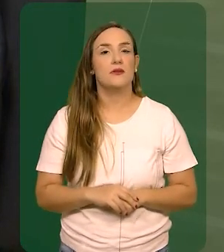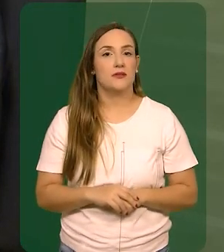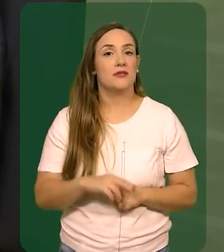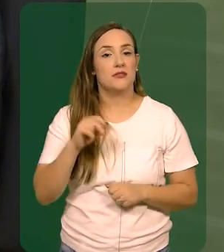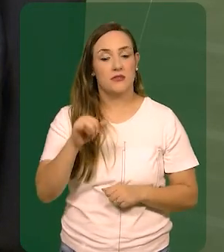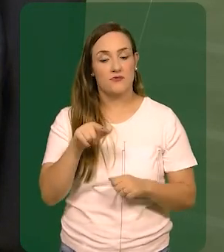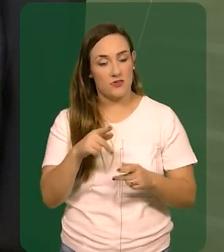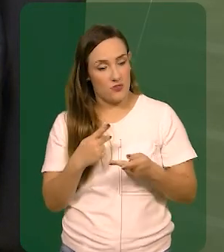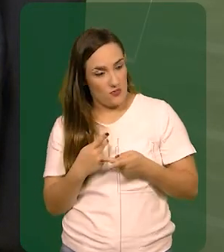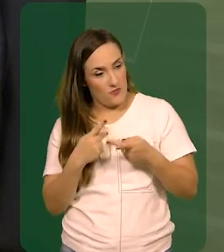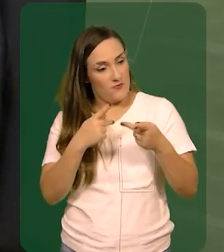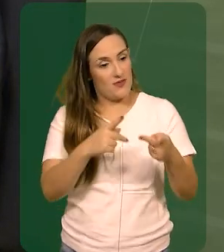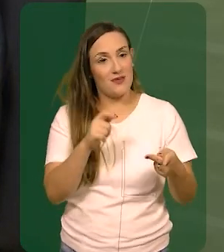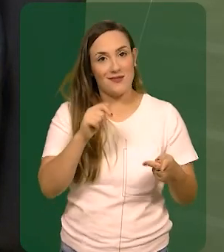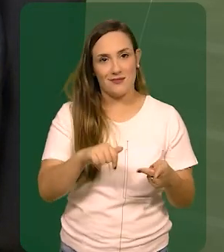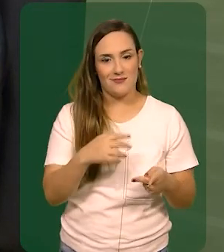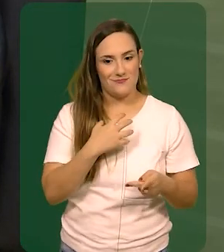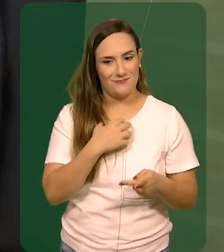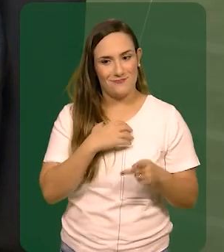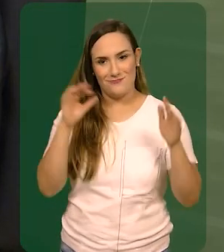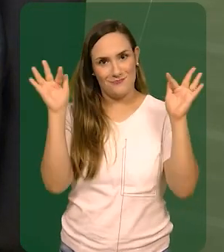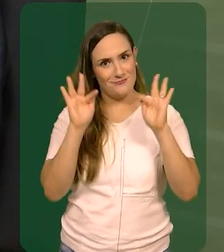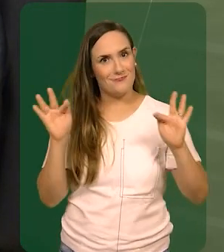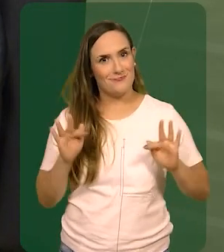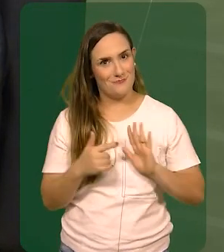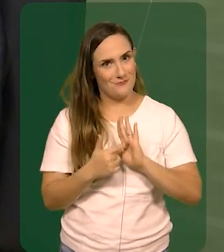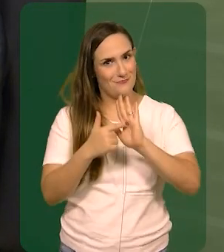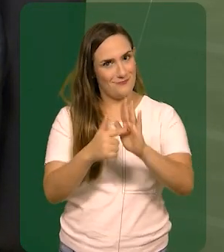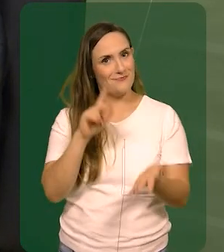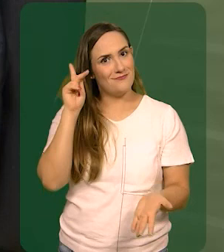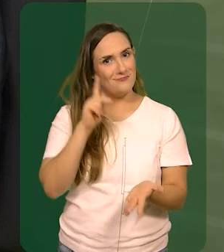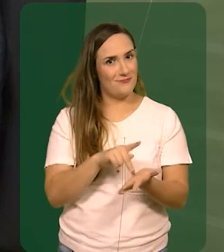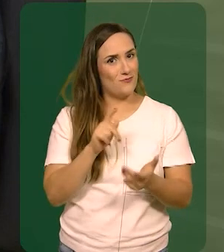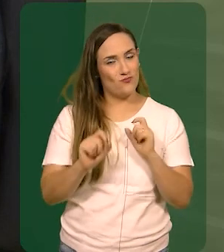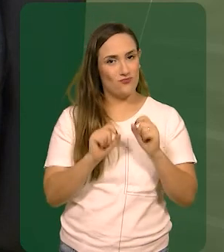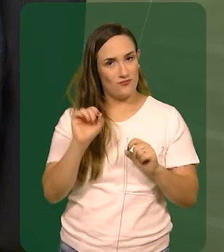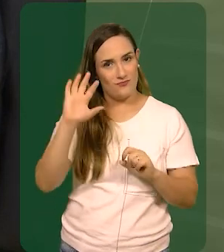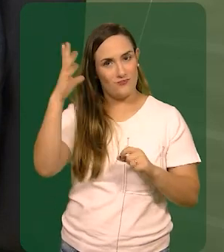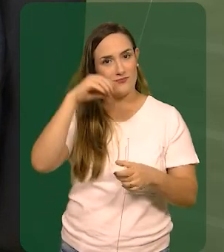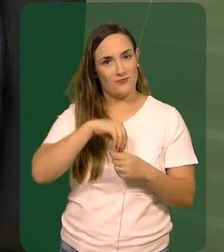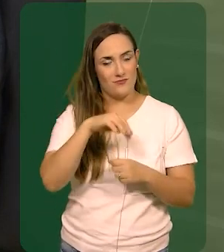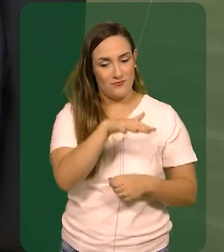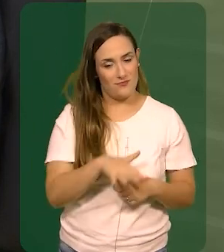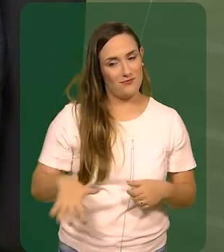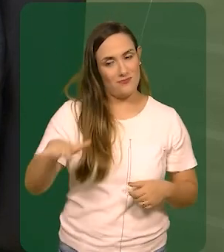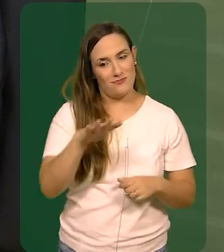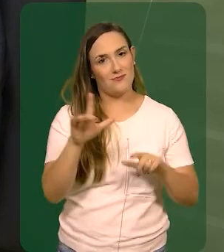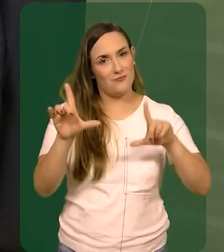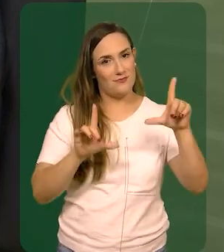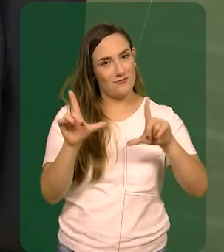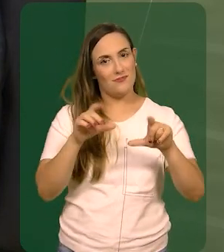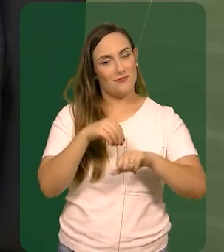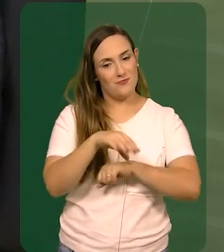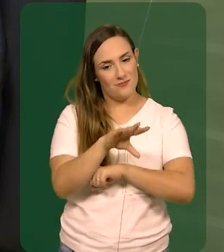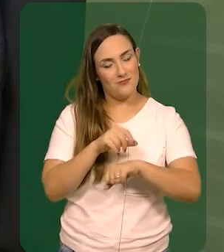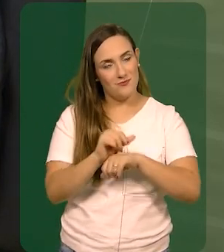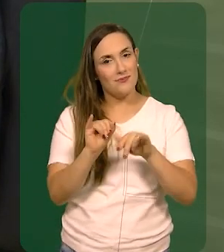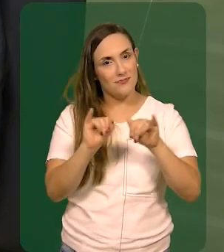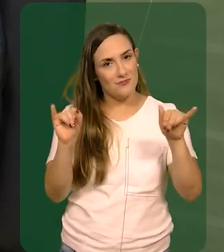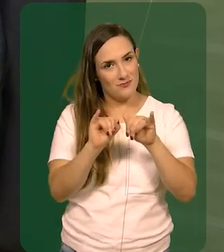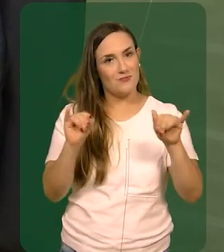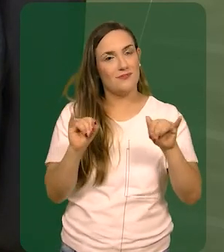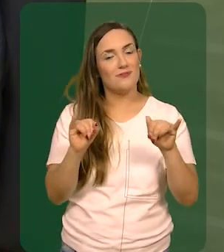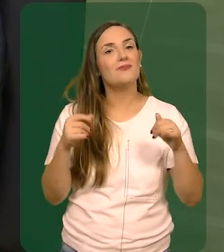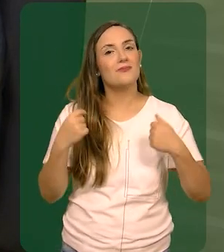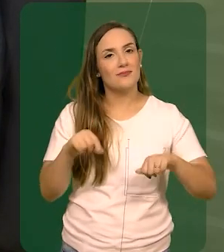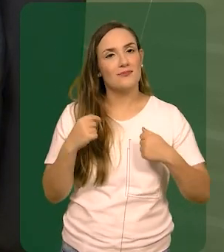né? E isso, quando você faz um convite para nós, quanto indígena, a gente fica muito feliz de passar a nossa realidade, né? E através desse meio passar